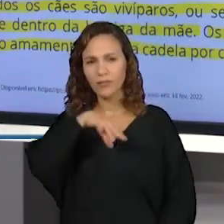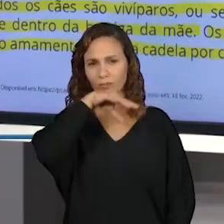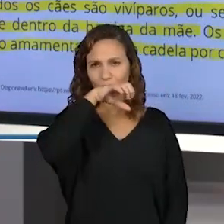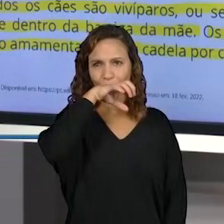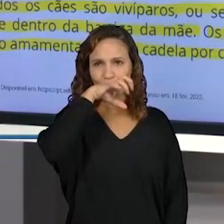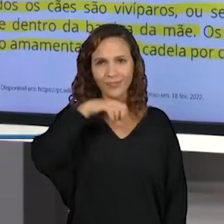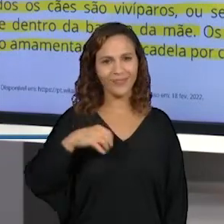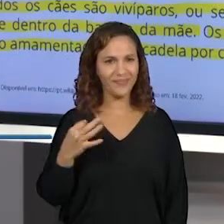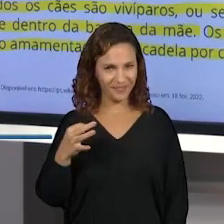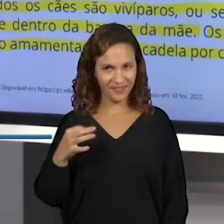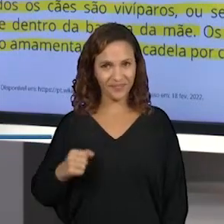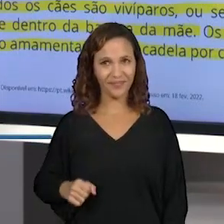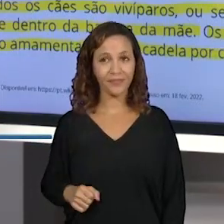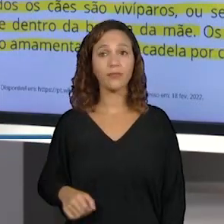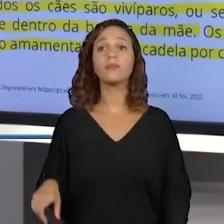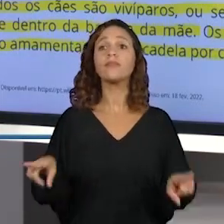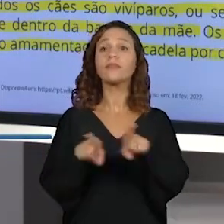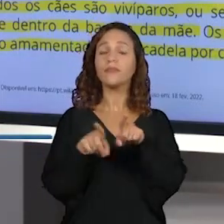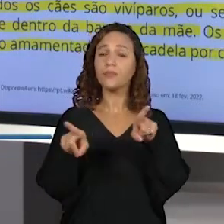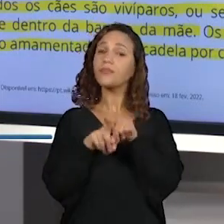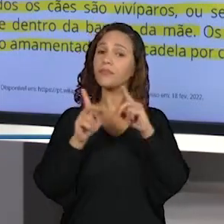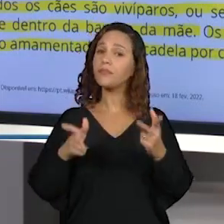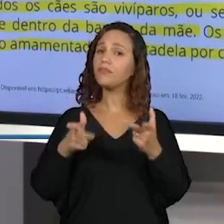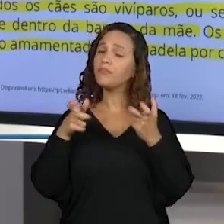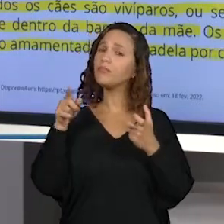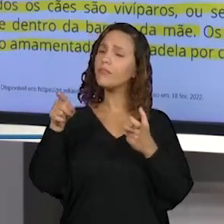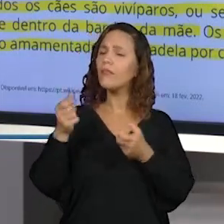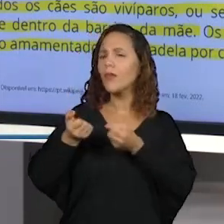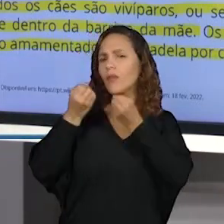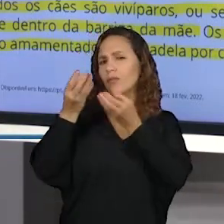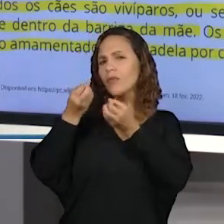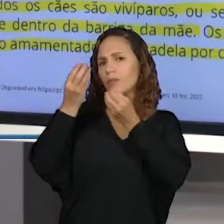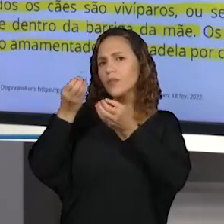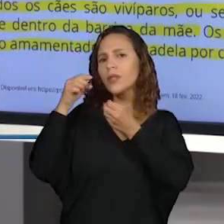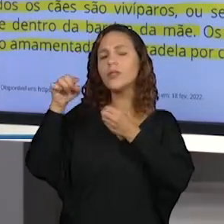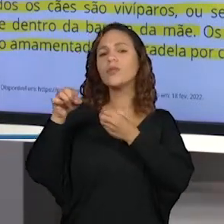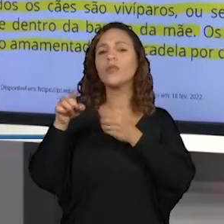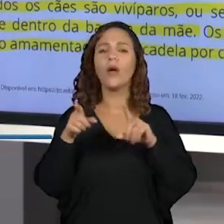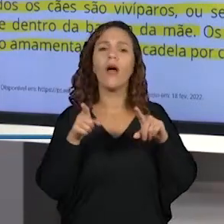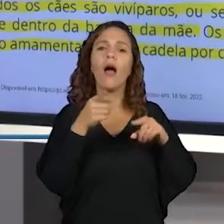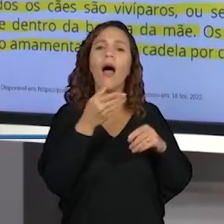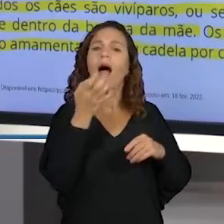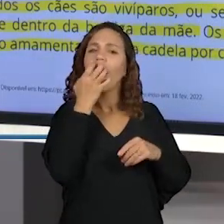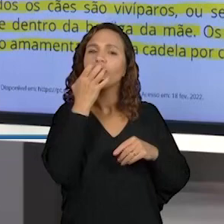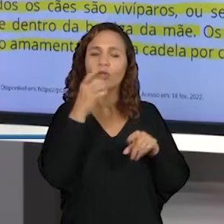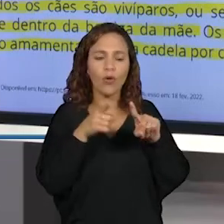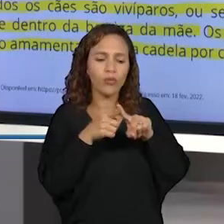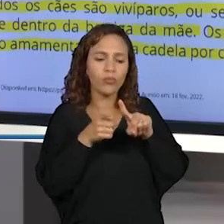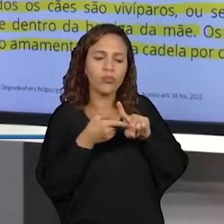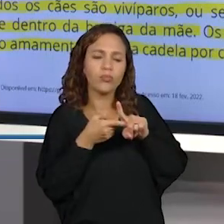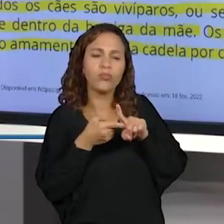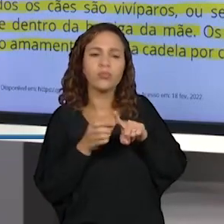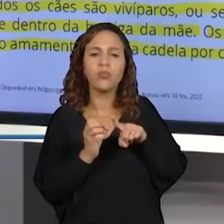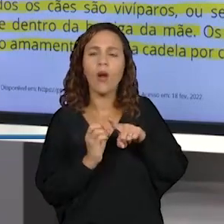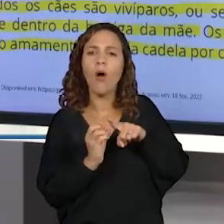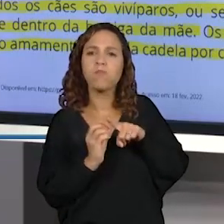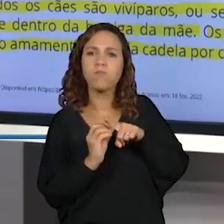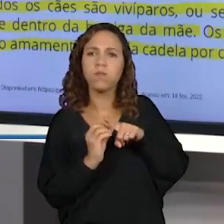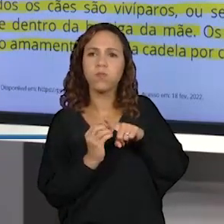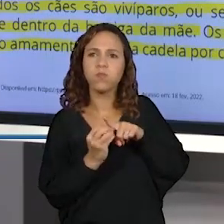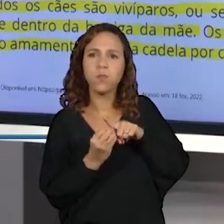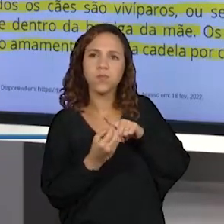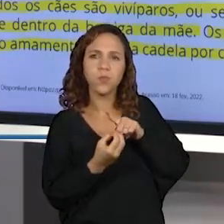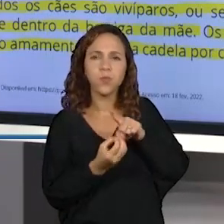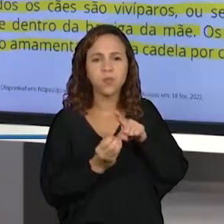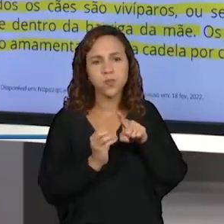não é verdade e a gente também viu informações importantes sobre a gestação EA quantidade de filhotes